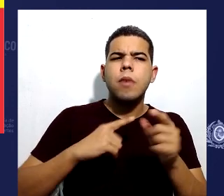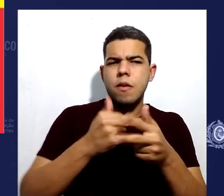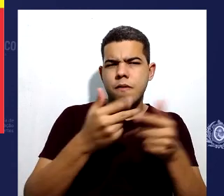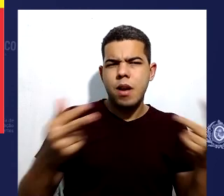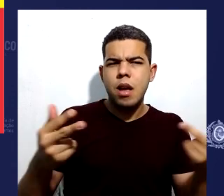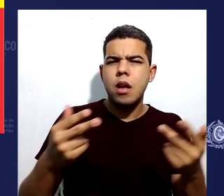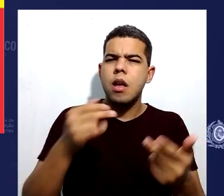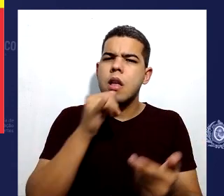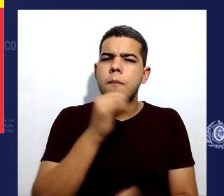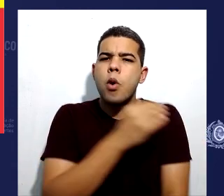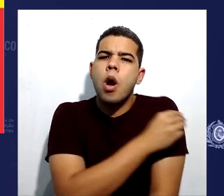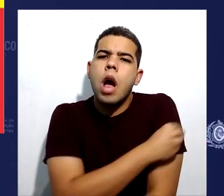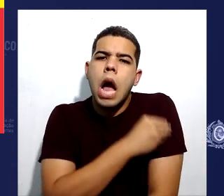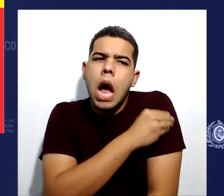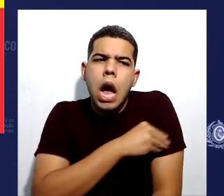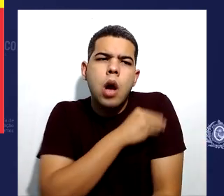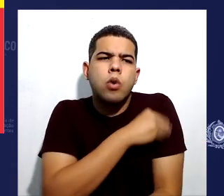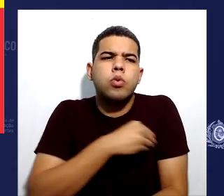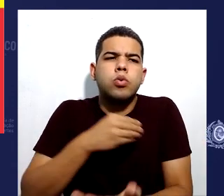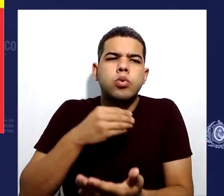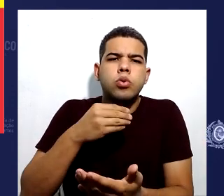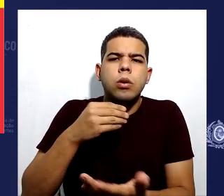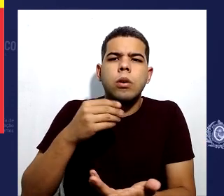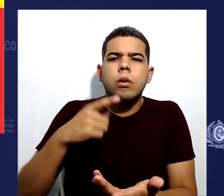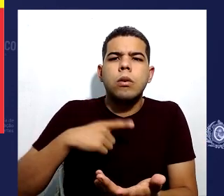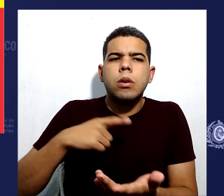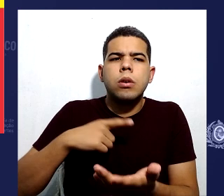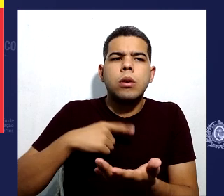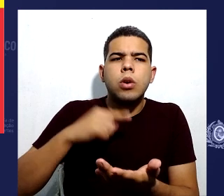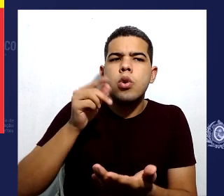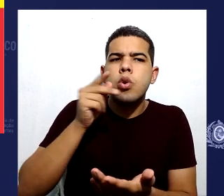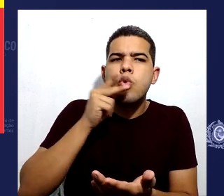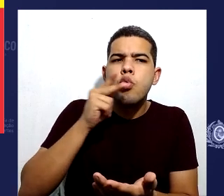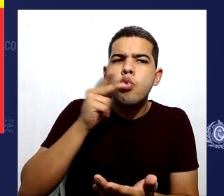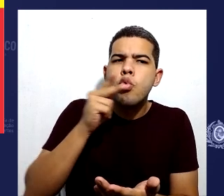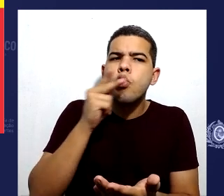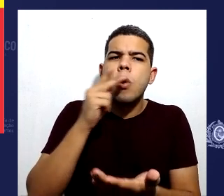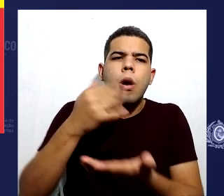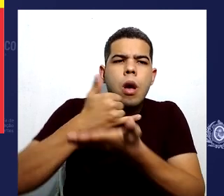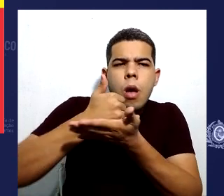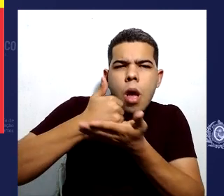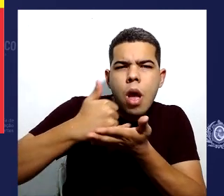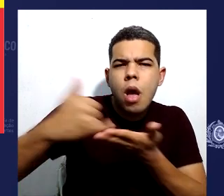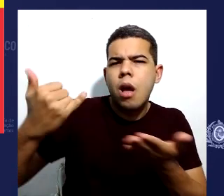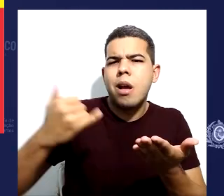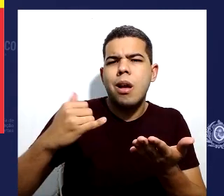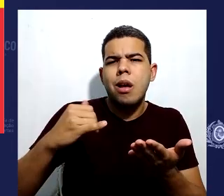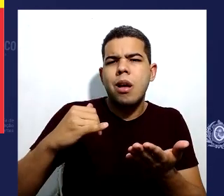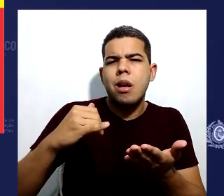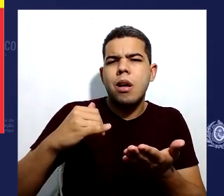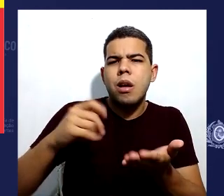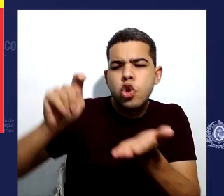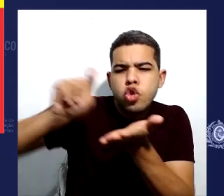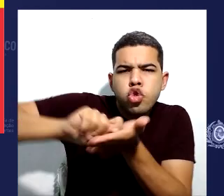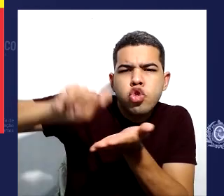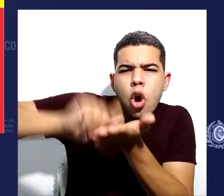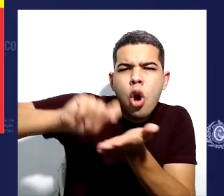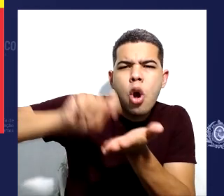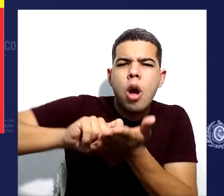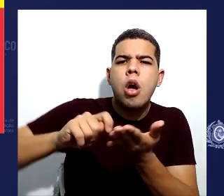e derivados como o crack e a pasta base, maconha, alucinógenos, solventes